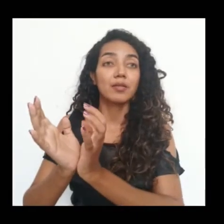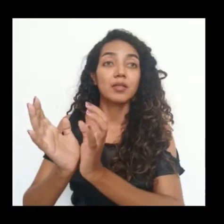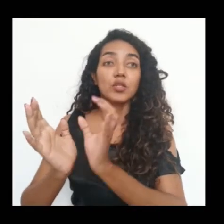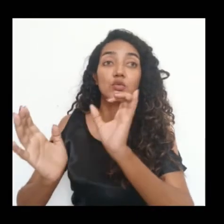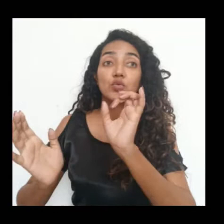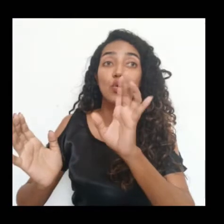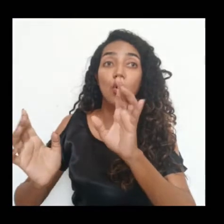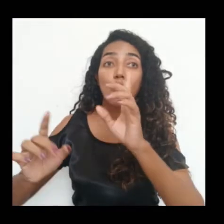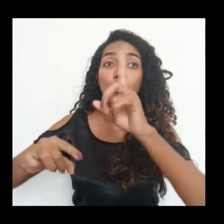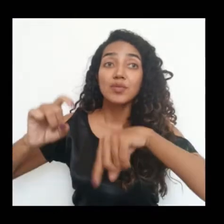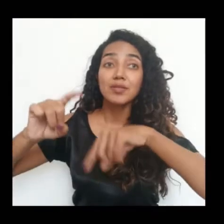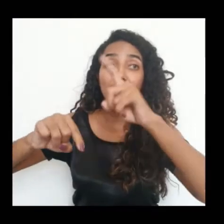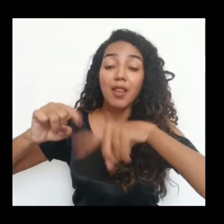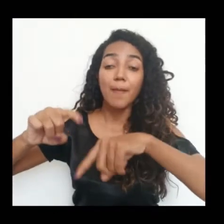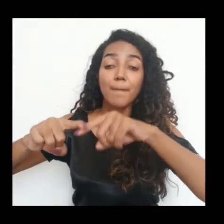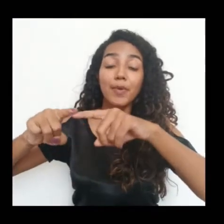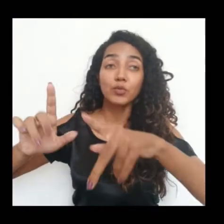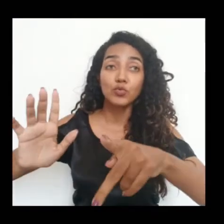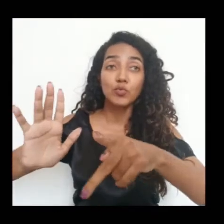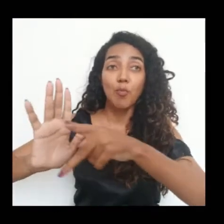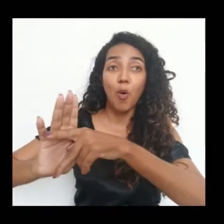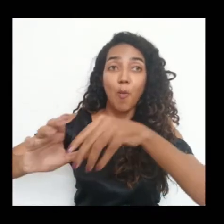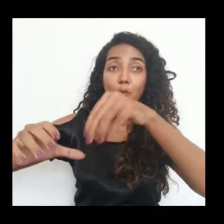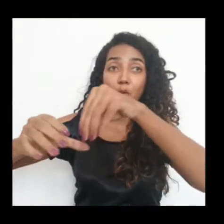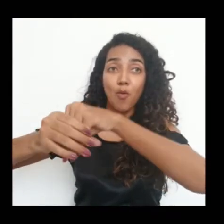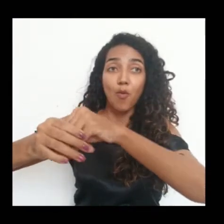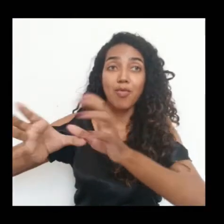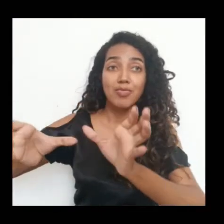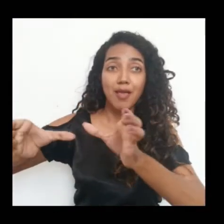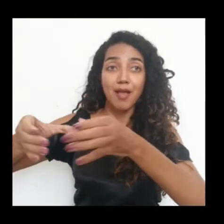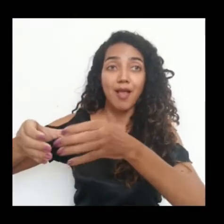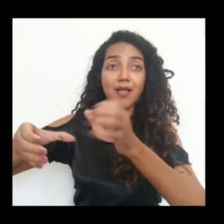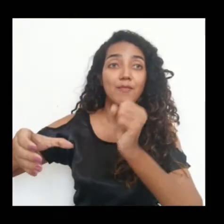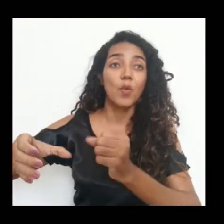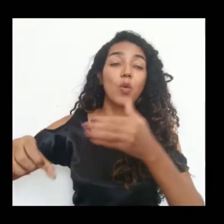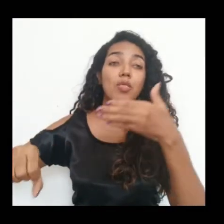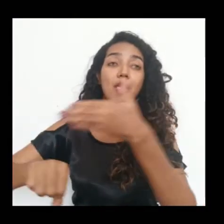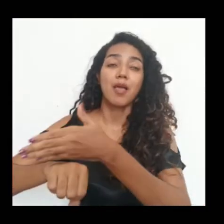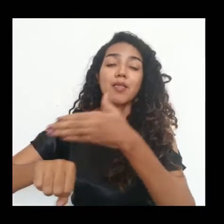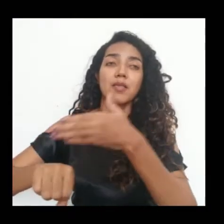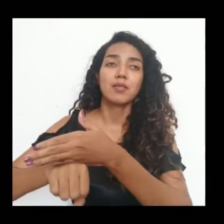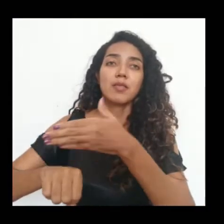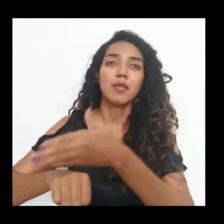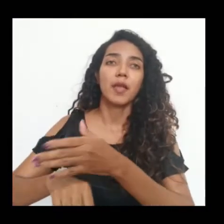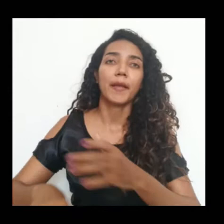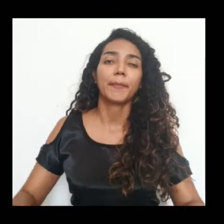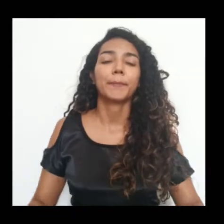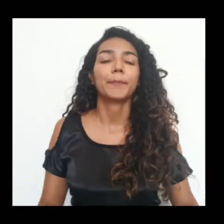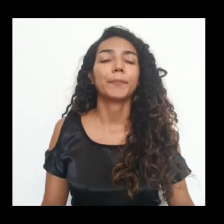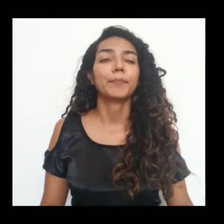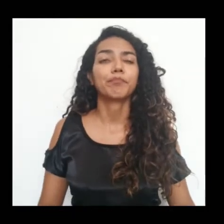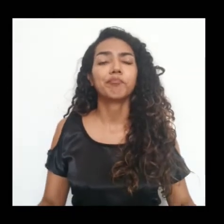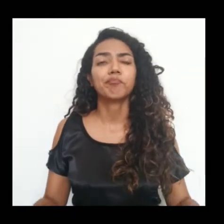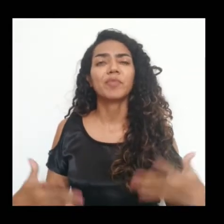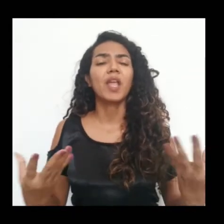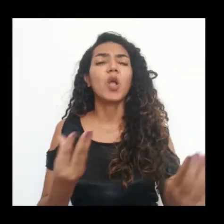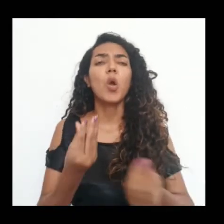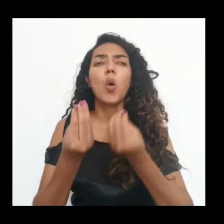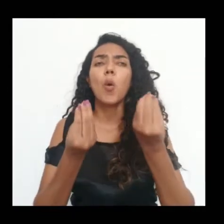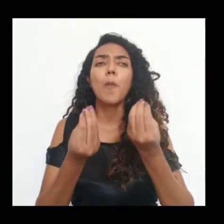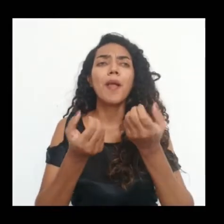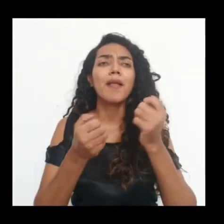os elementos dentro da própria classe podem acessá-los. Bom, e como é que a gente faz para declarar